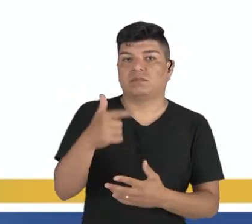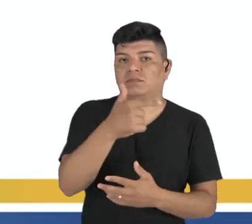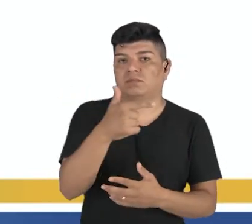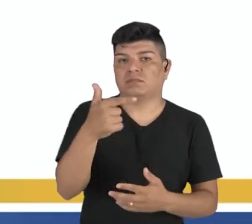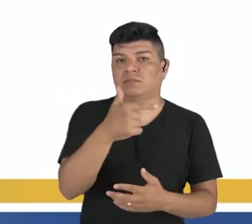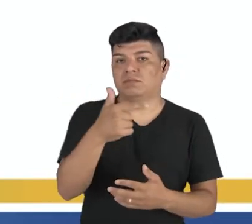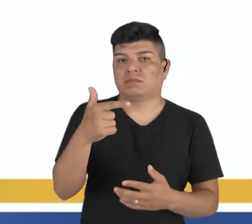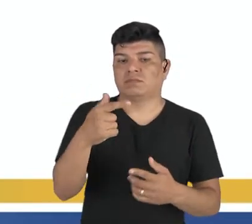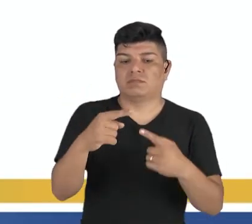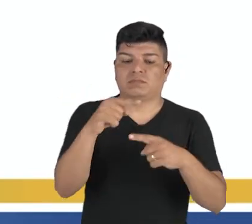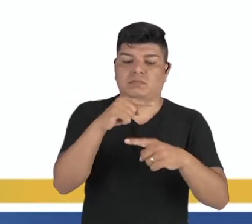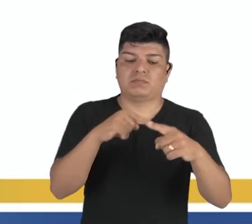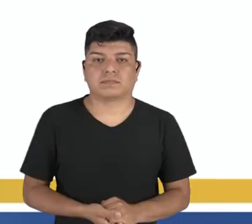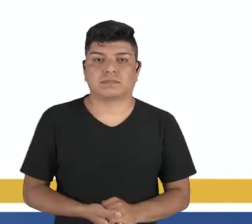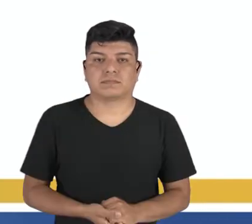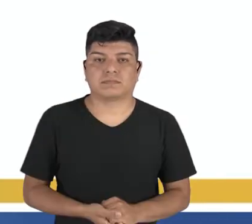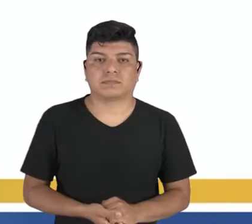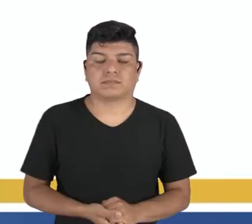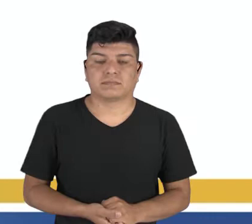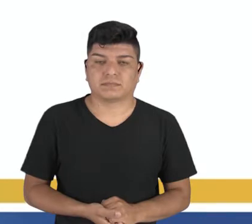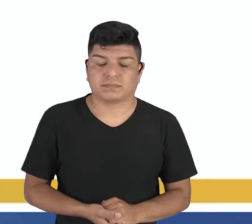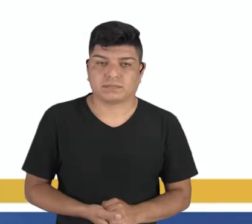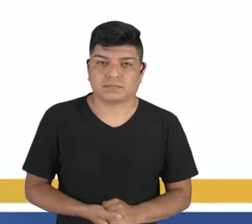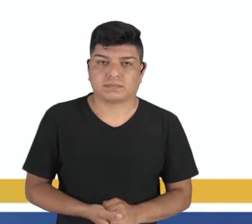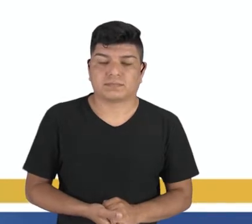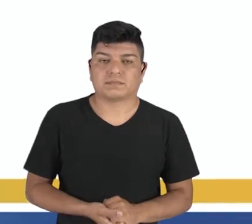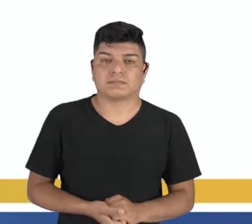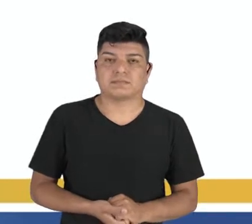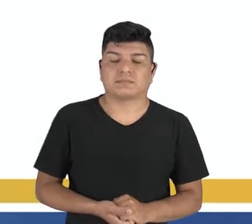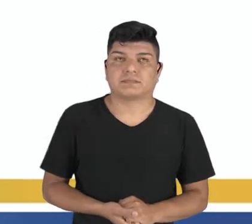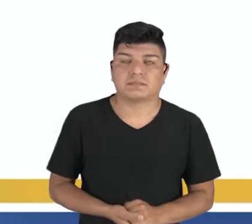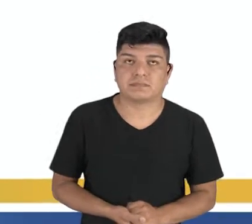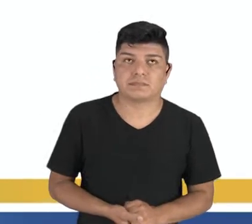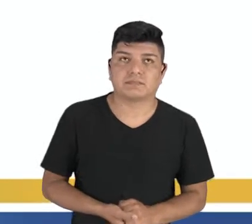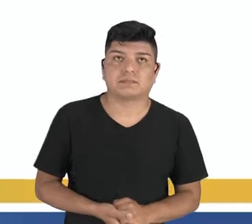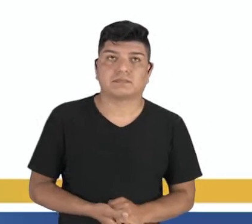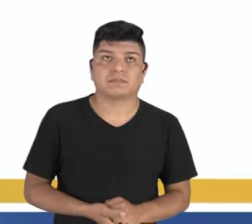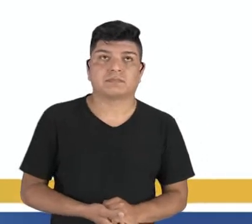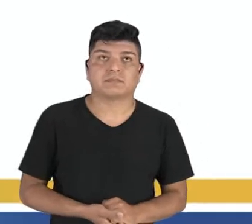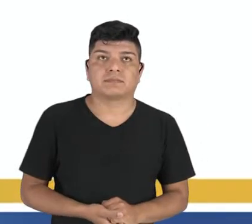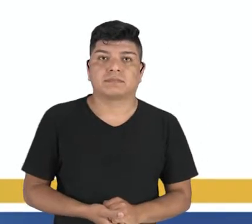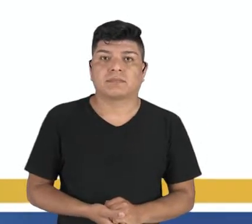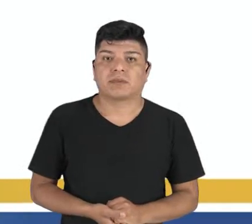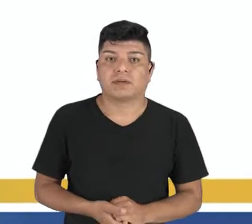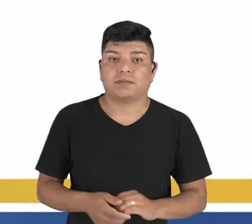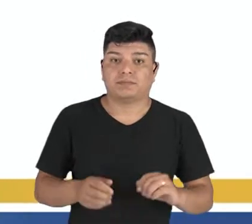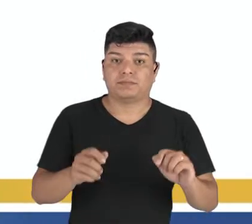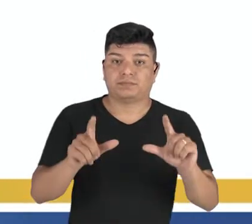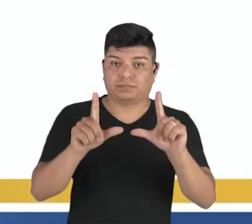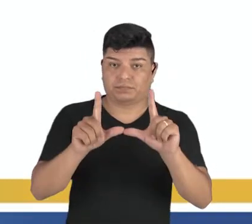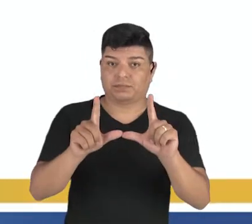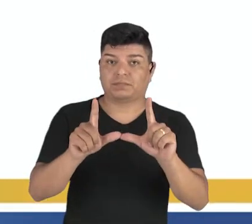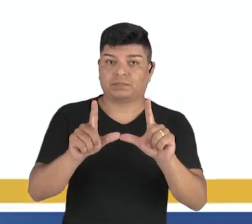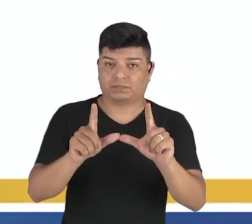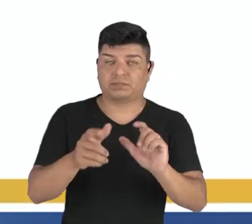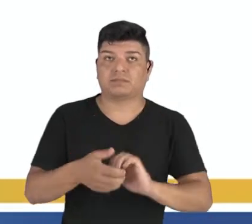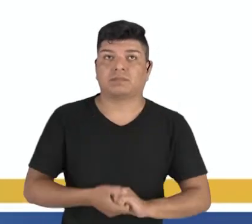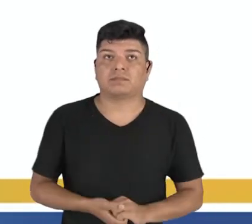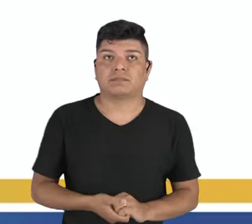22 dividido para 2 deu 11. E aí, no quadro seguinte, ele diz o